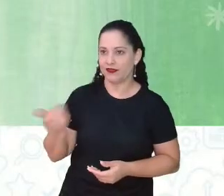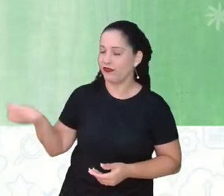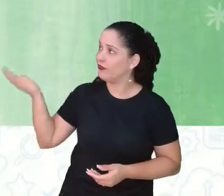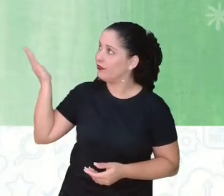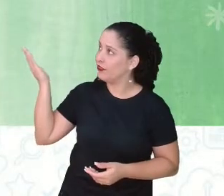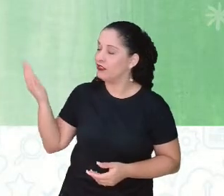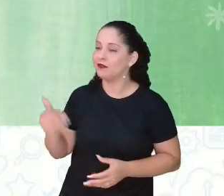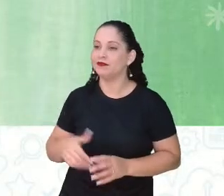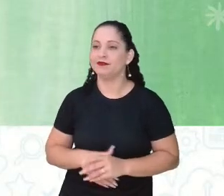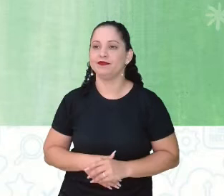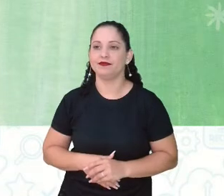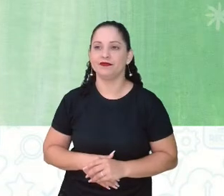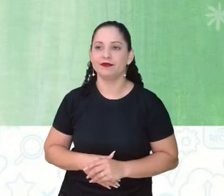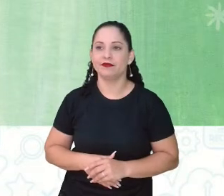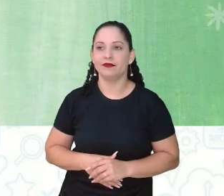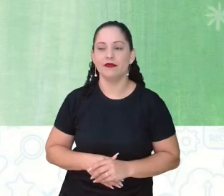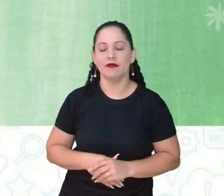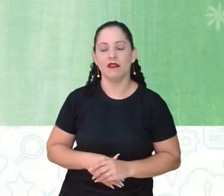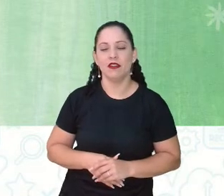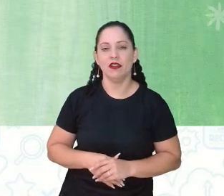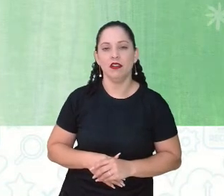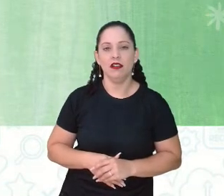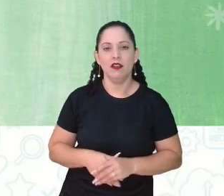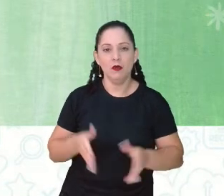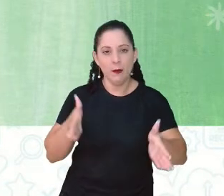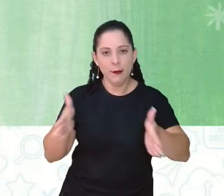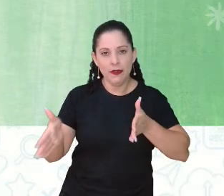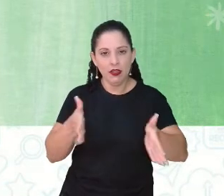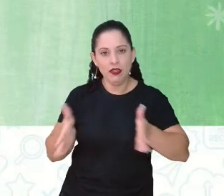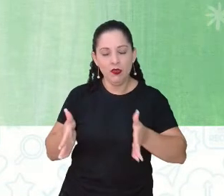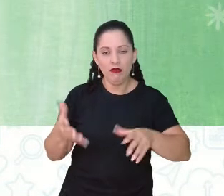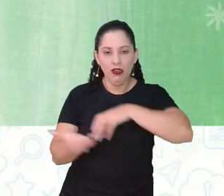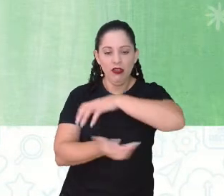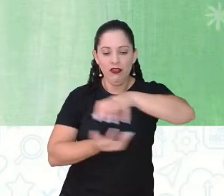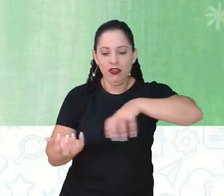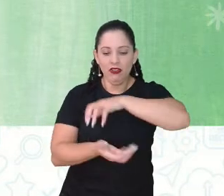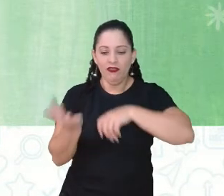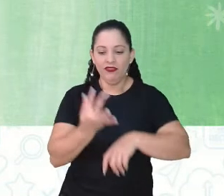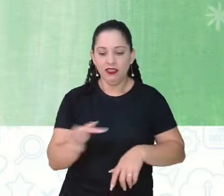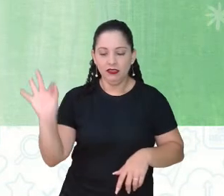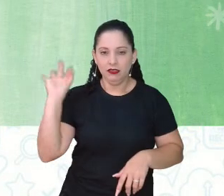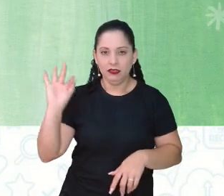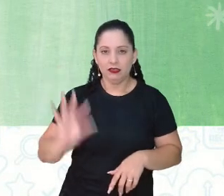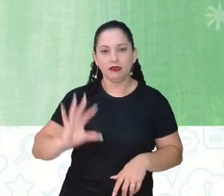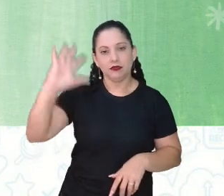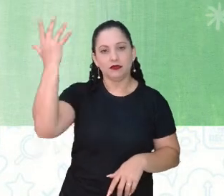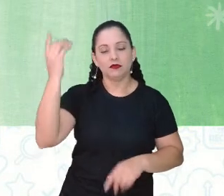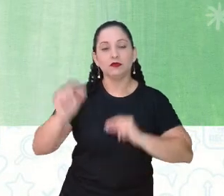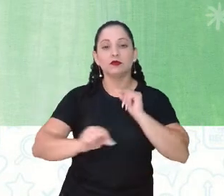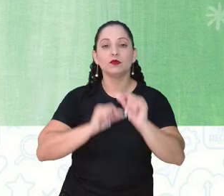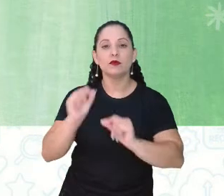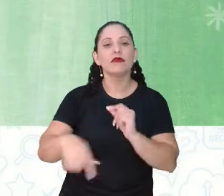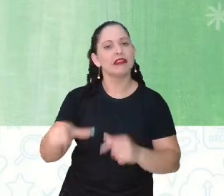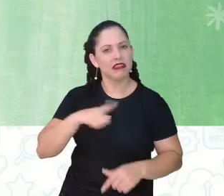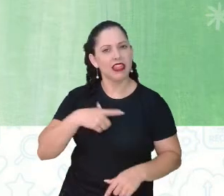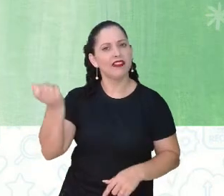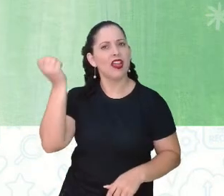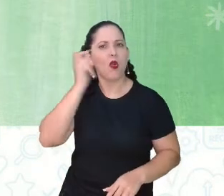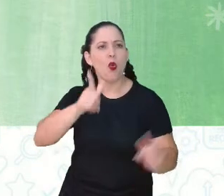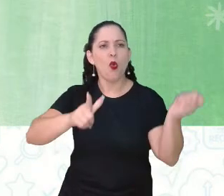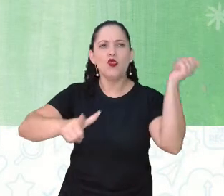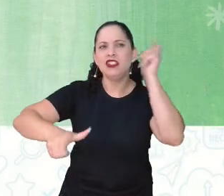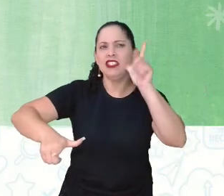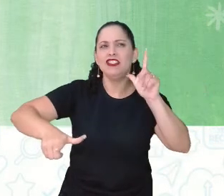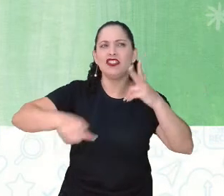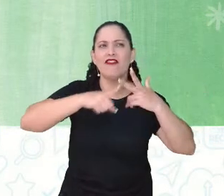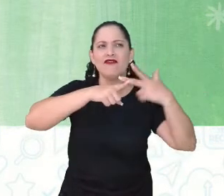vê, né, que durante a Revolução Francesa houveram algumas conquistas, né, alguns